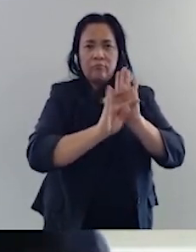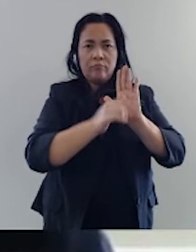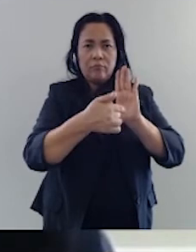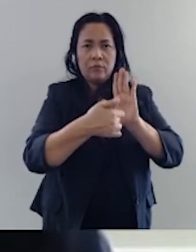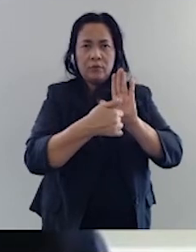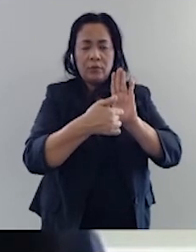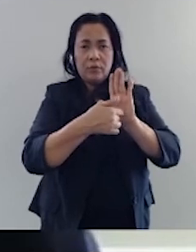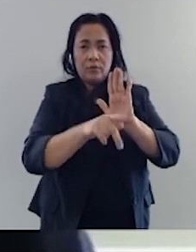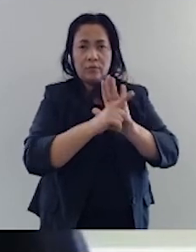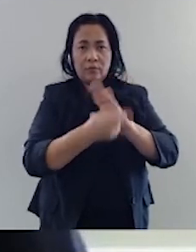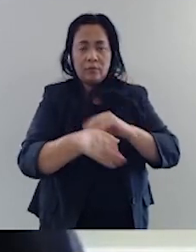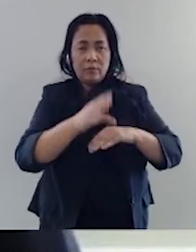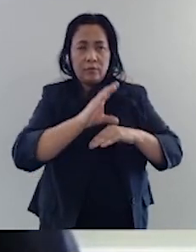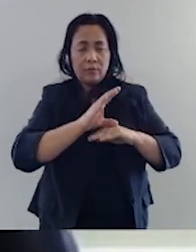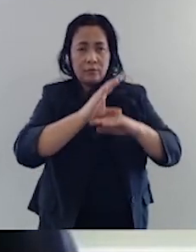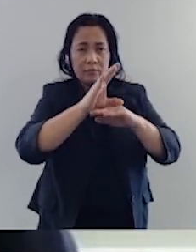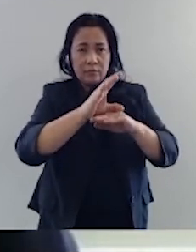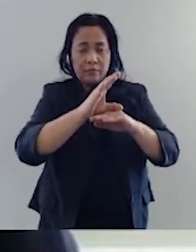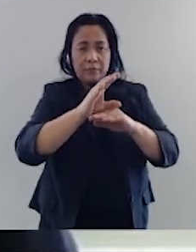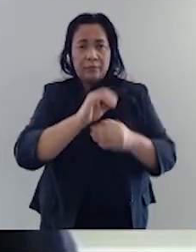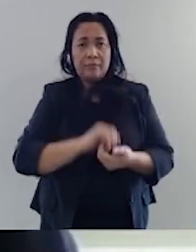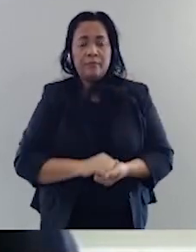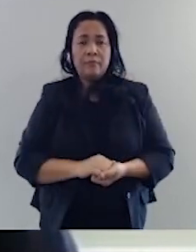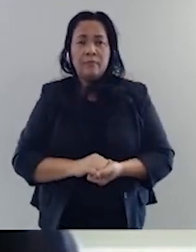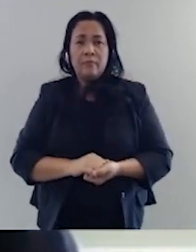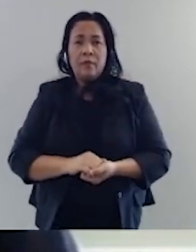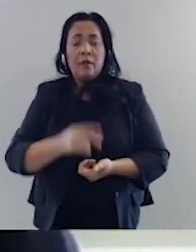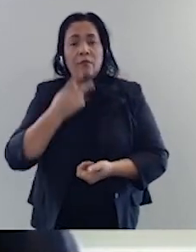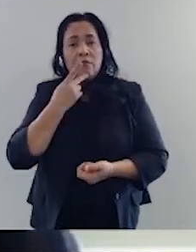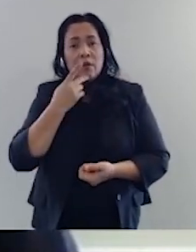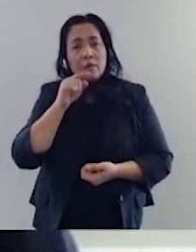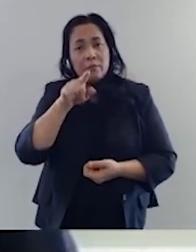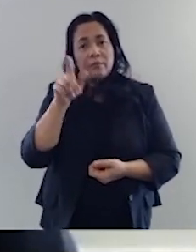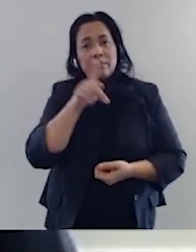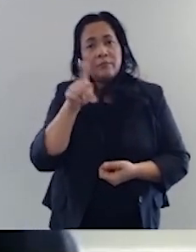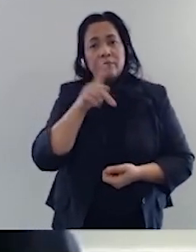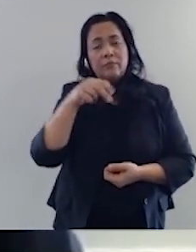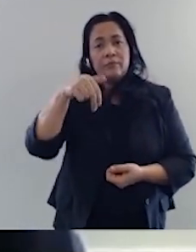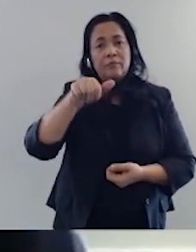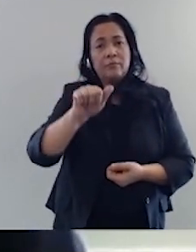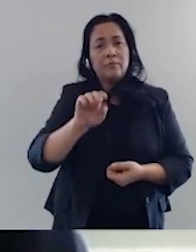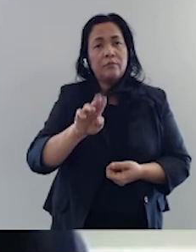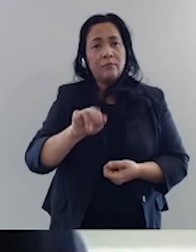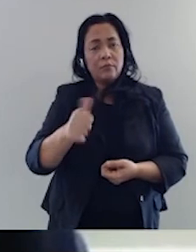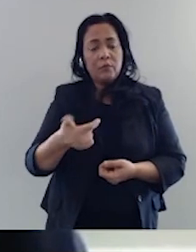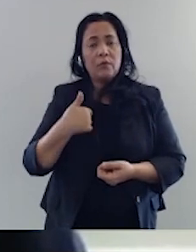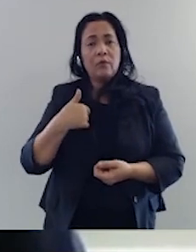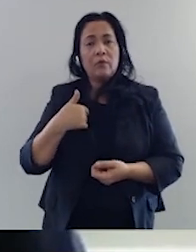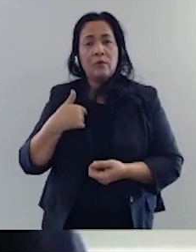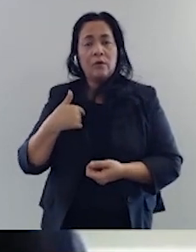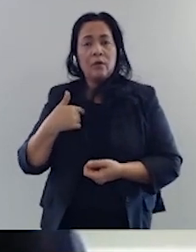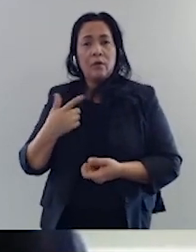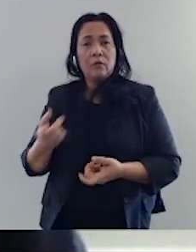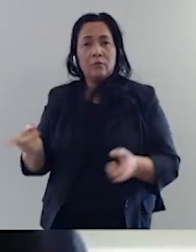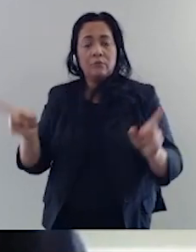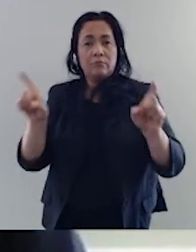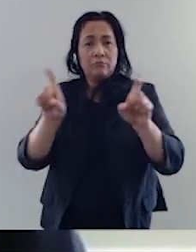governa. Eu quero dizer, professor Nabor, que nós ocupamos aqui uma